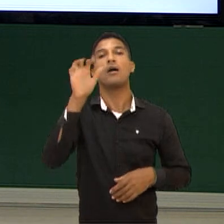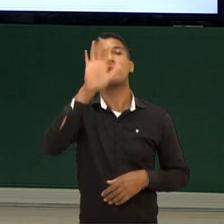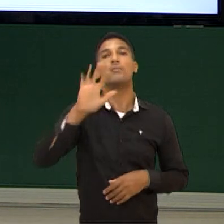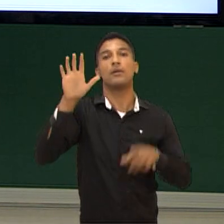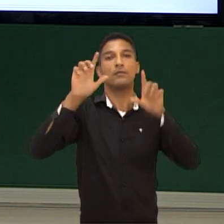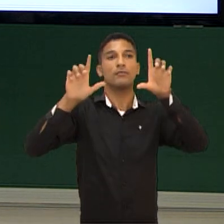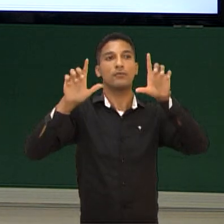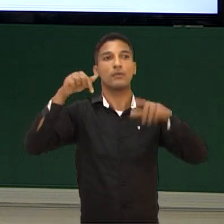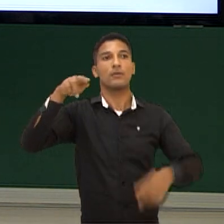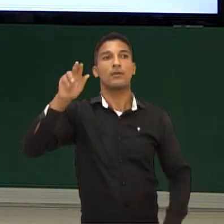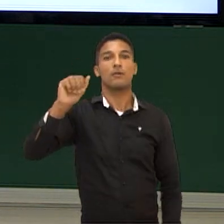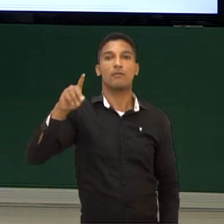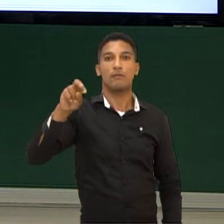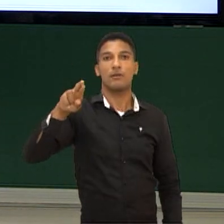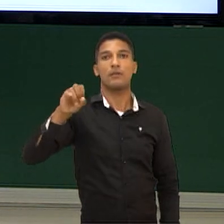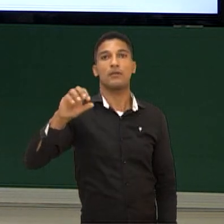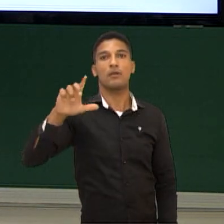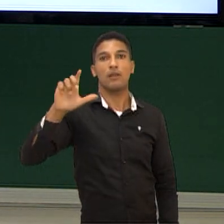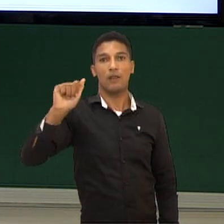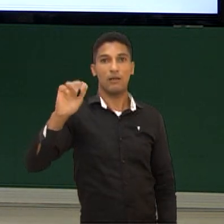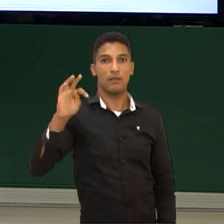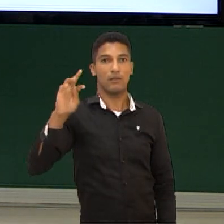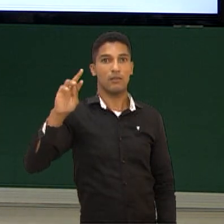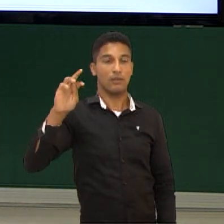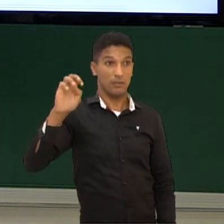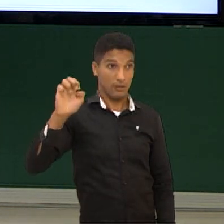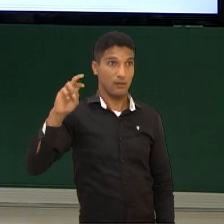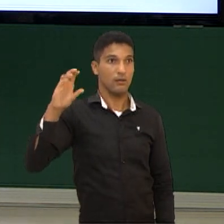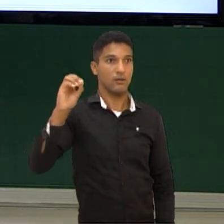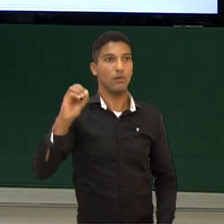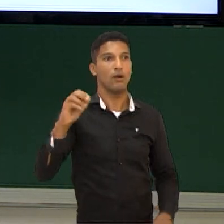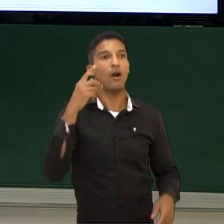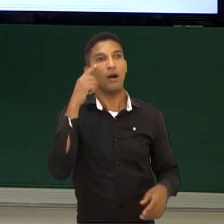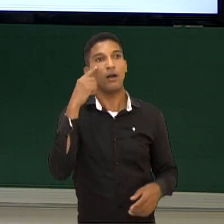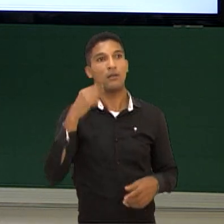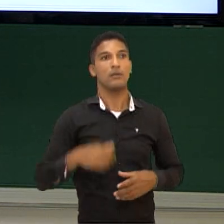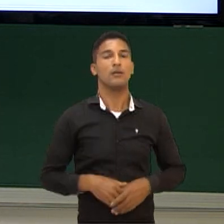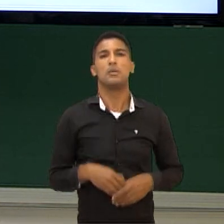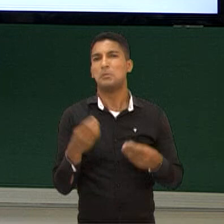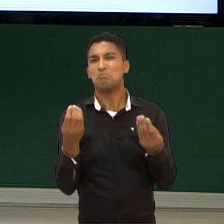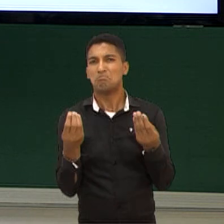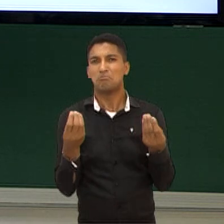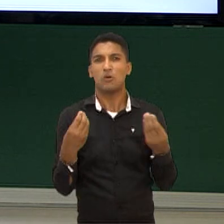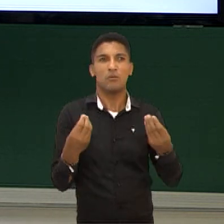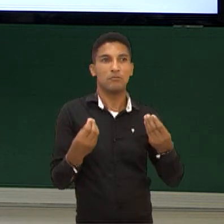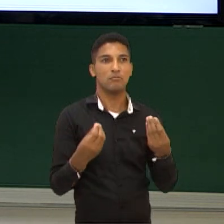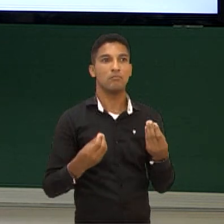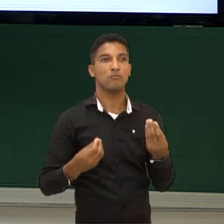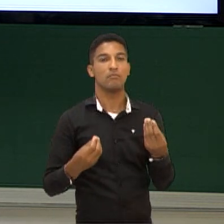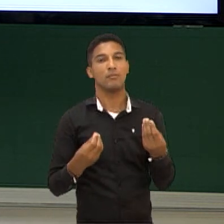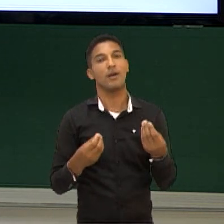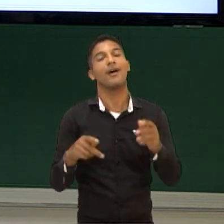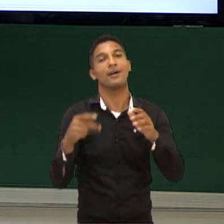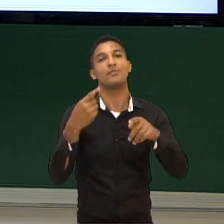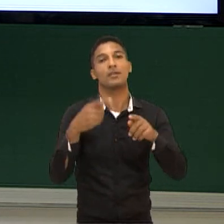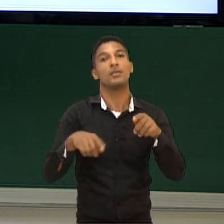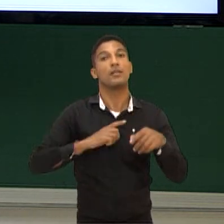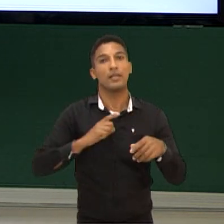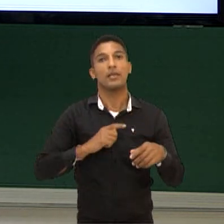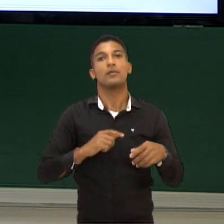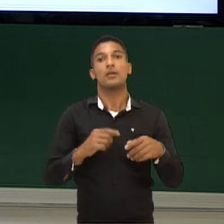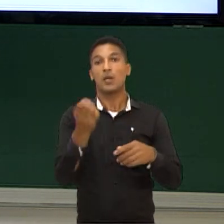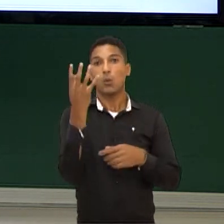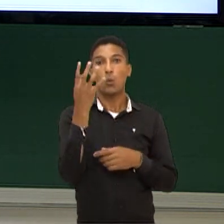ele tem em especial? Como o seu próprio nome já diz, quadrilátero. Ele tem 4